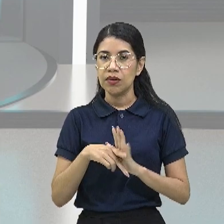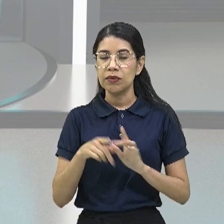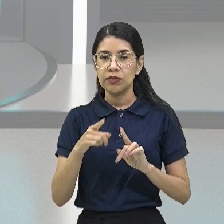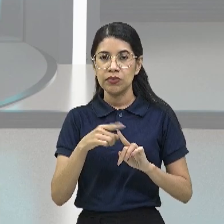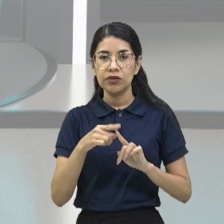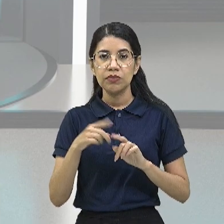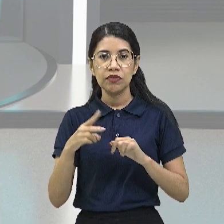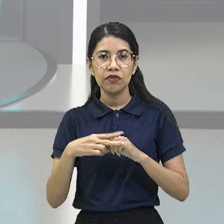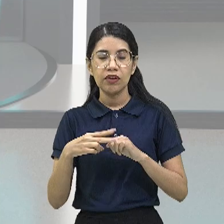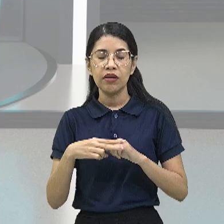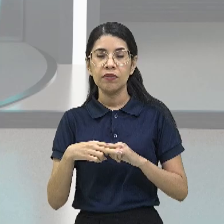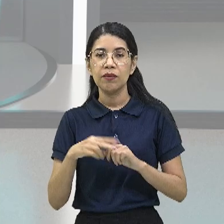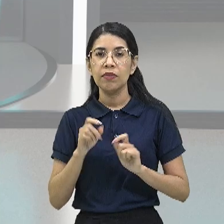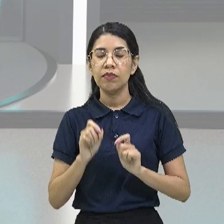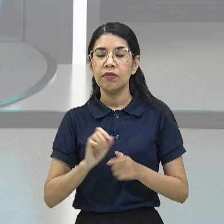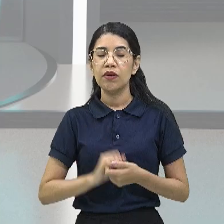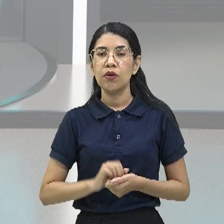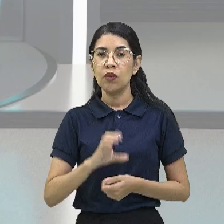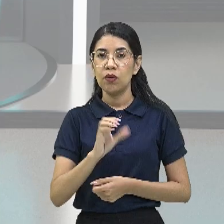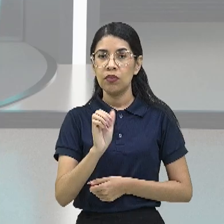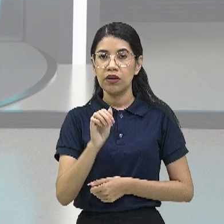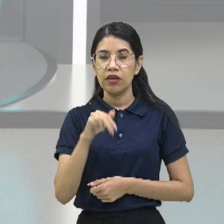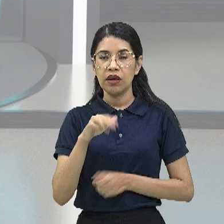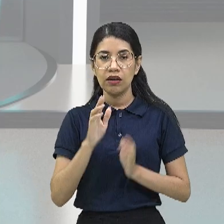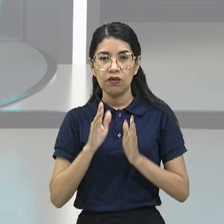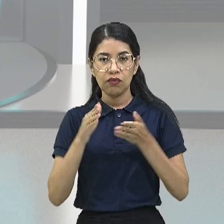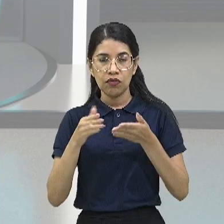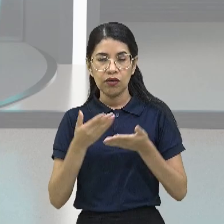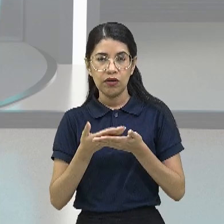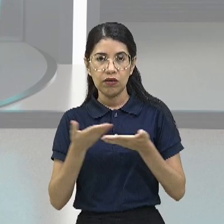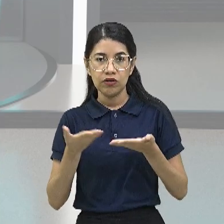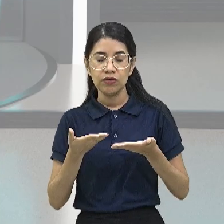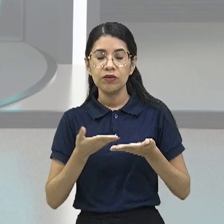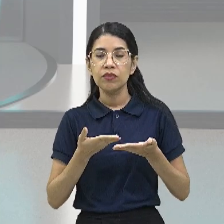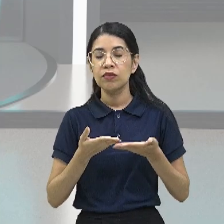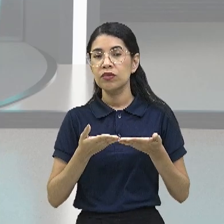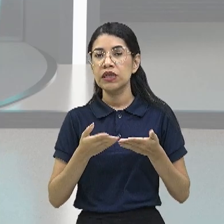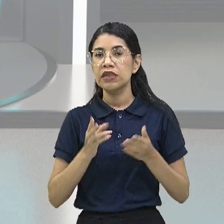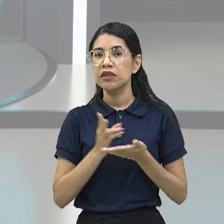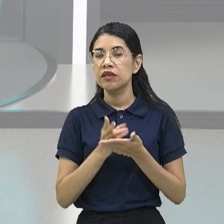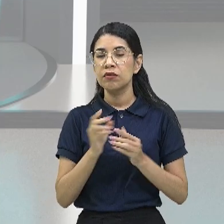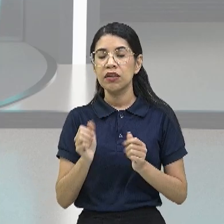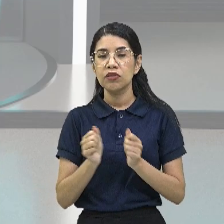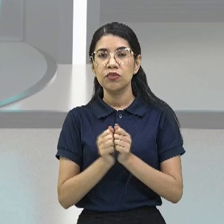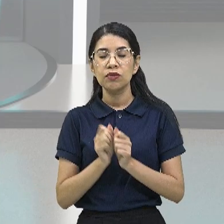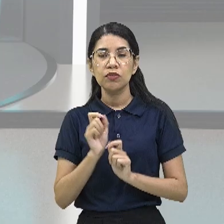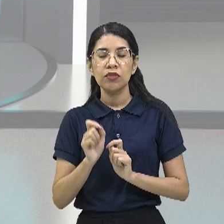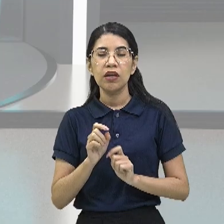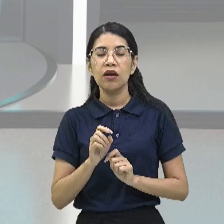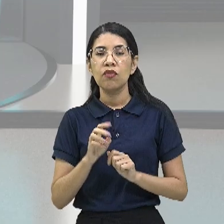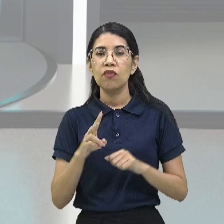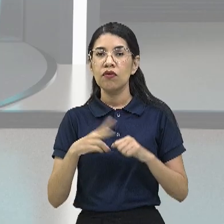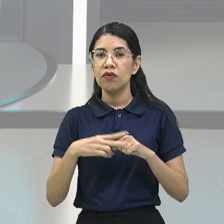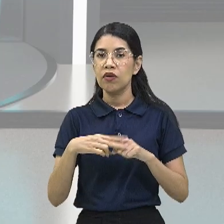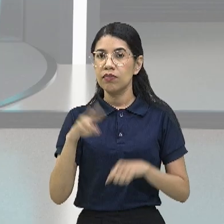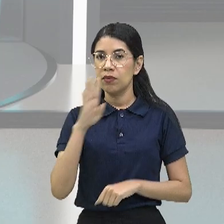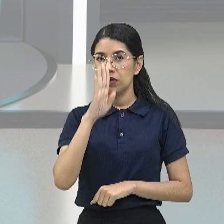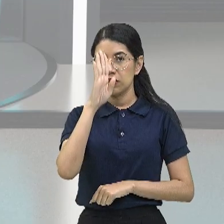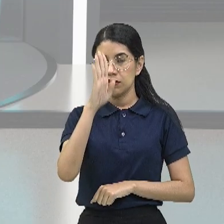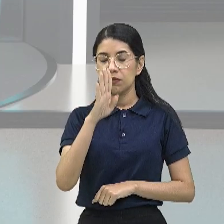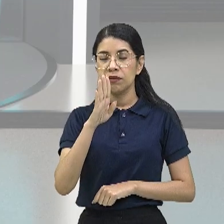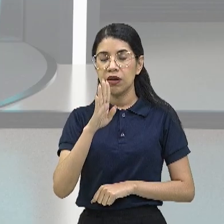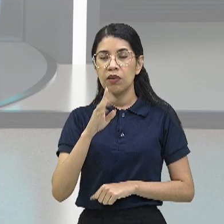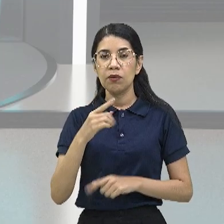Então, modal, que é o can que nós vamos estudar, por exemplo, ele sempre vem acompanhado de um verbo principal. Lembrando